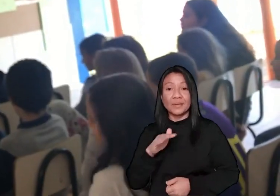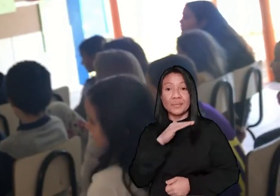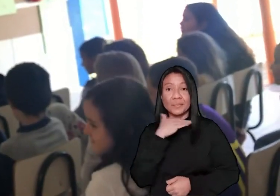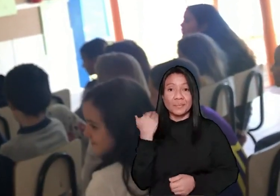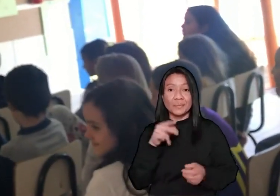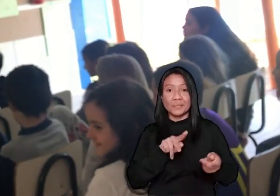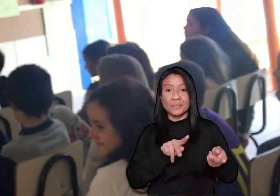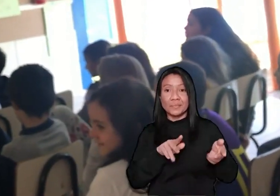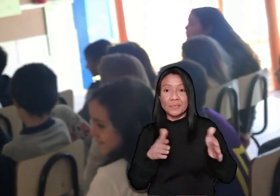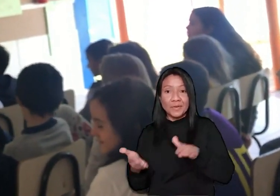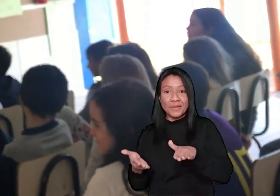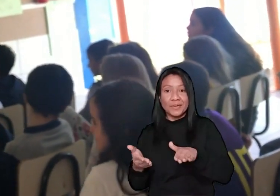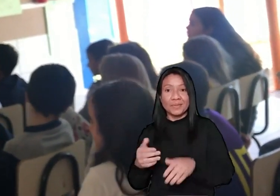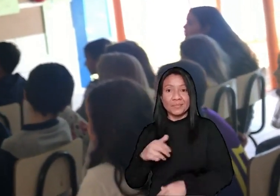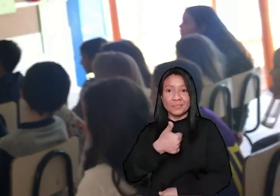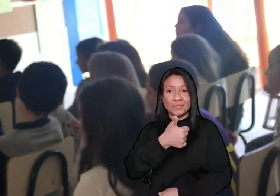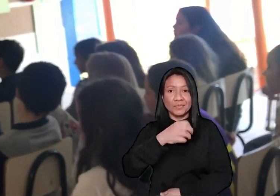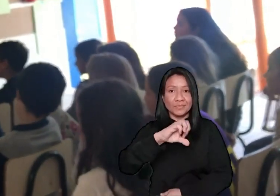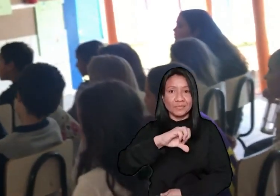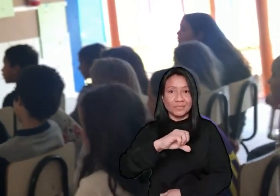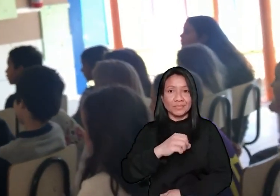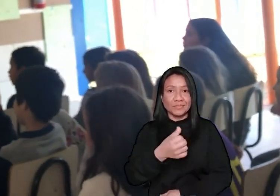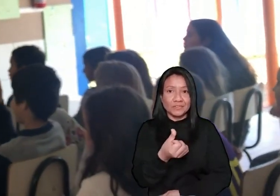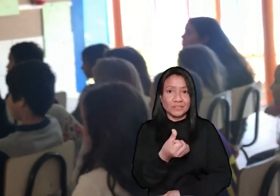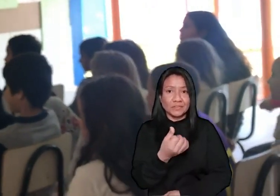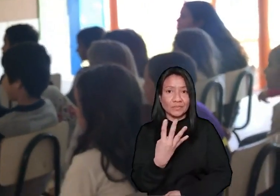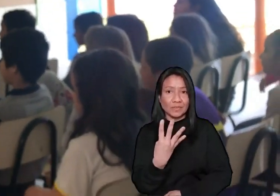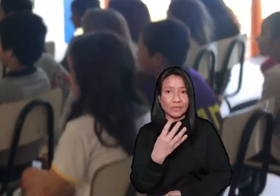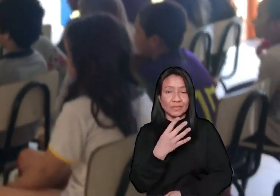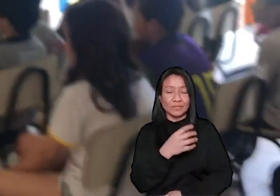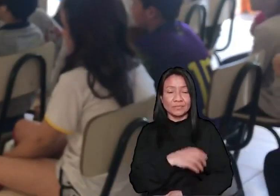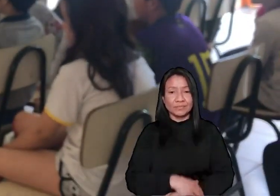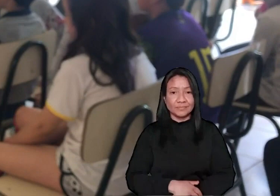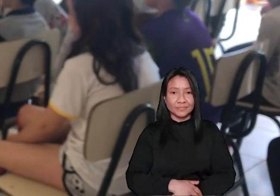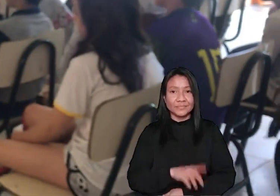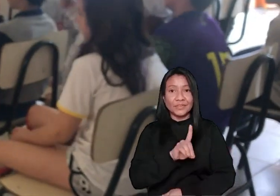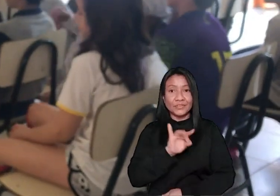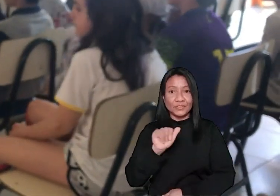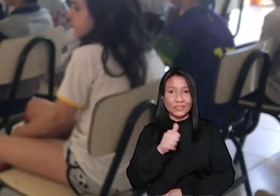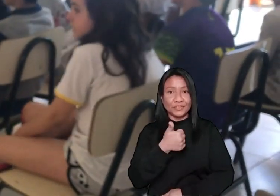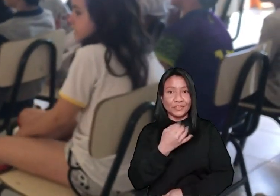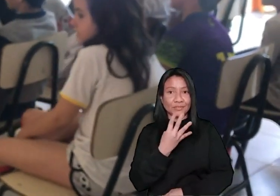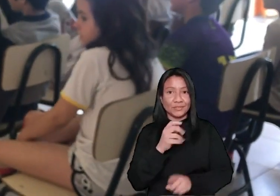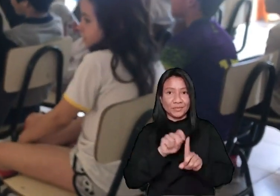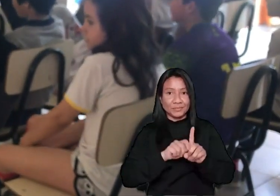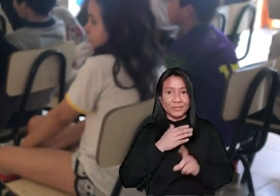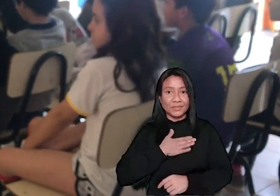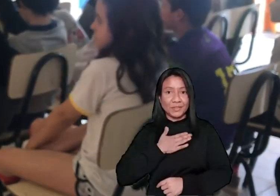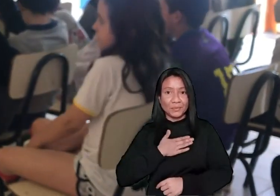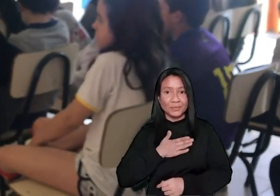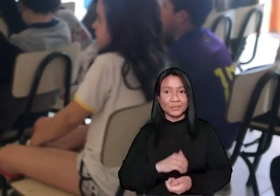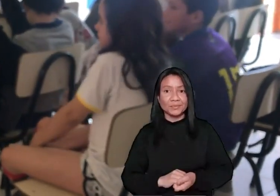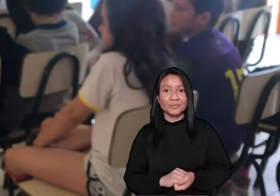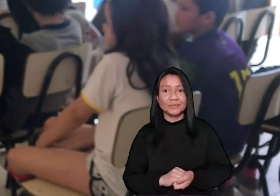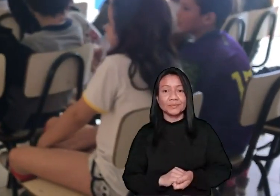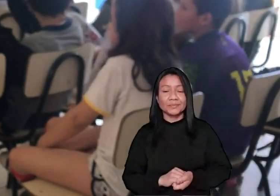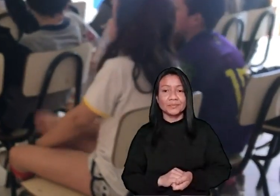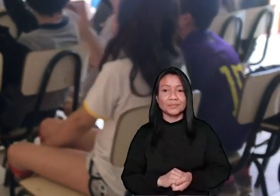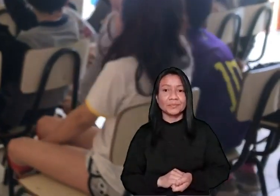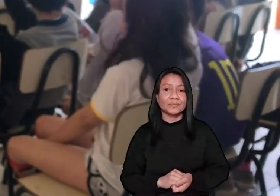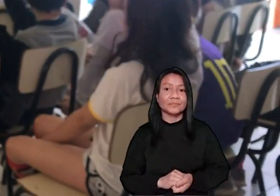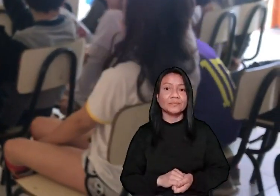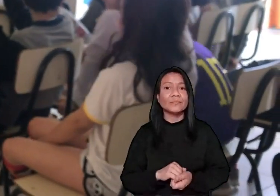dos maiores padres da história? Ele é um dos nomes mais importantes da história de Francisco Beltrão, não